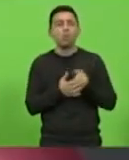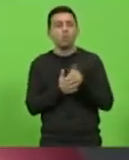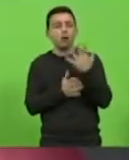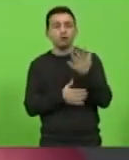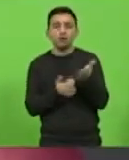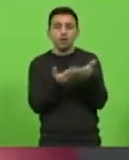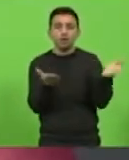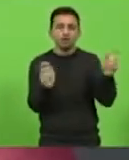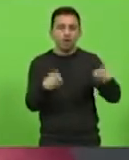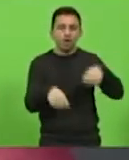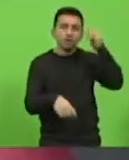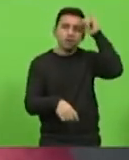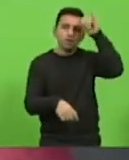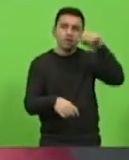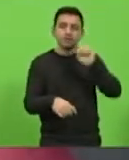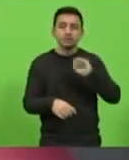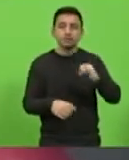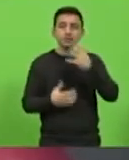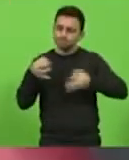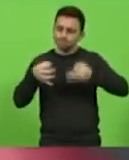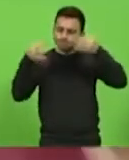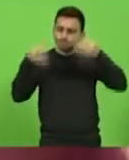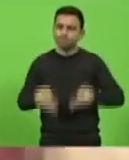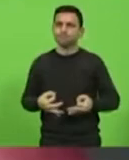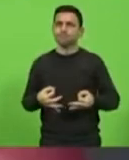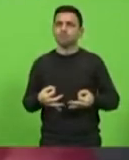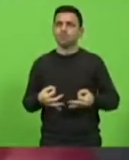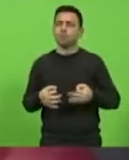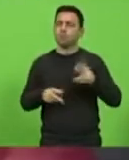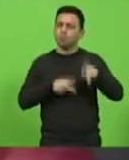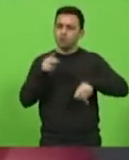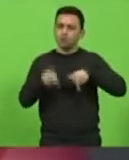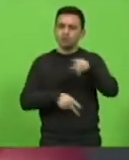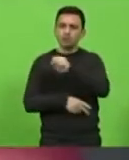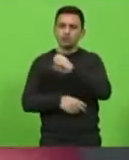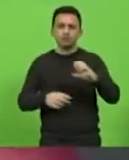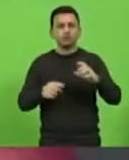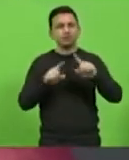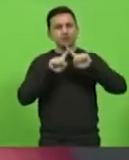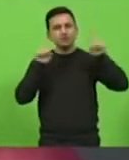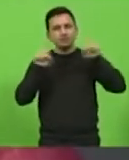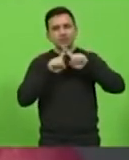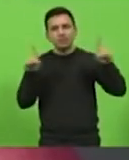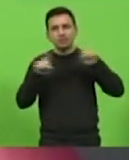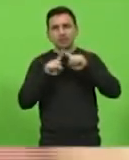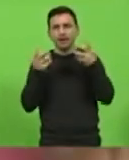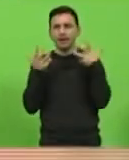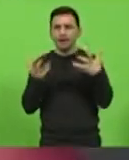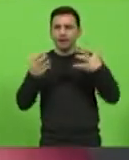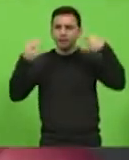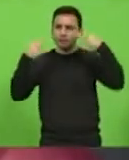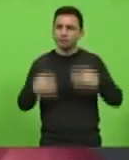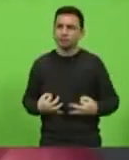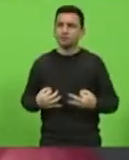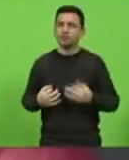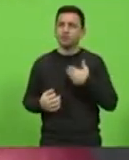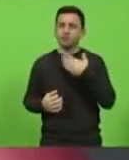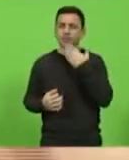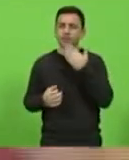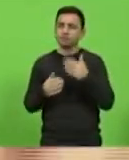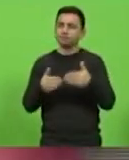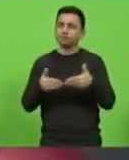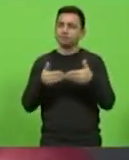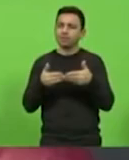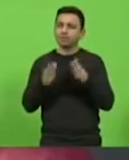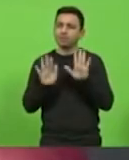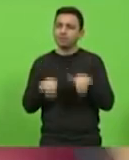Beckhauser Borchardi durante sua manifestação. O povo catarinense clama por justiça. Senhores, peço licença para finalizar, fazendo